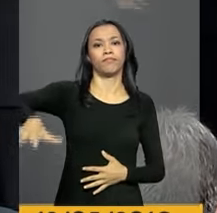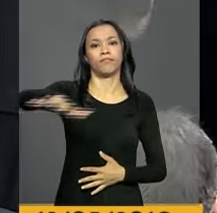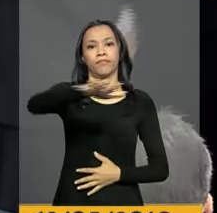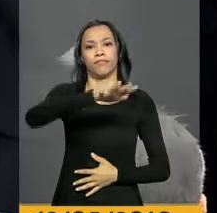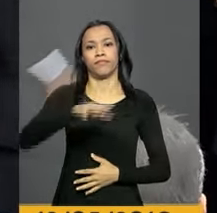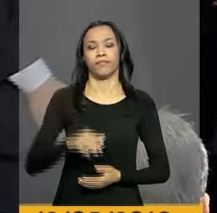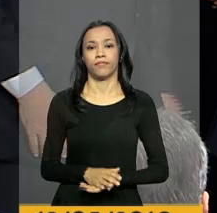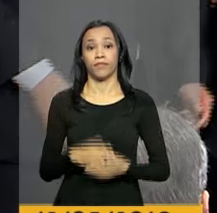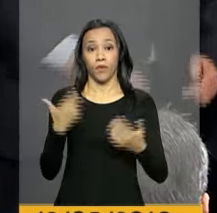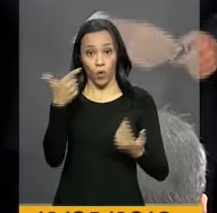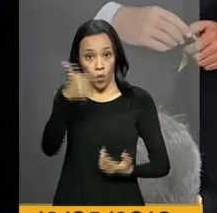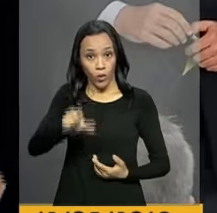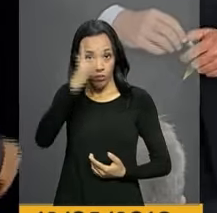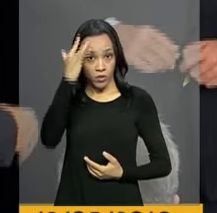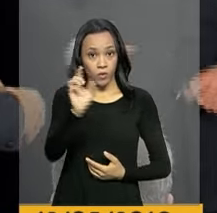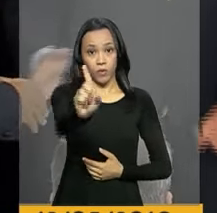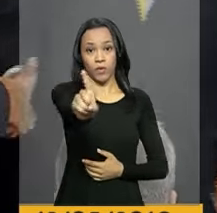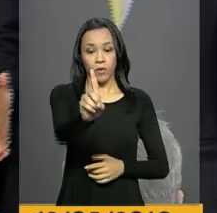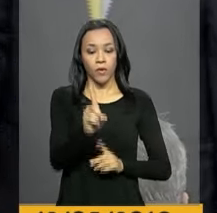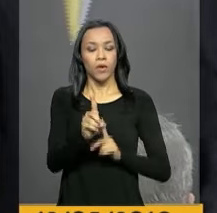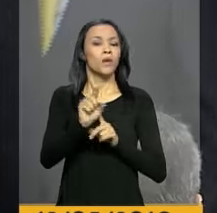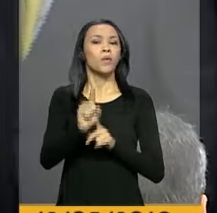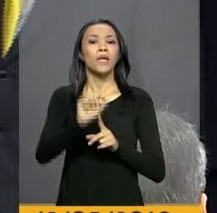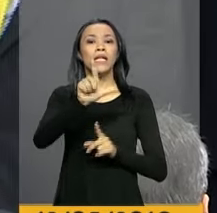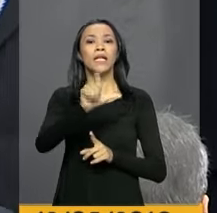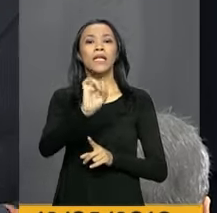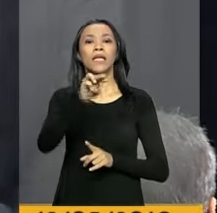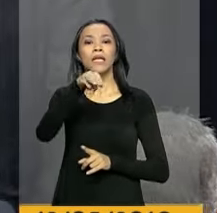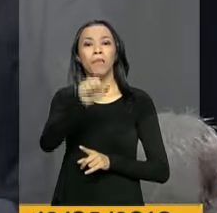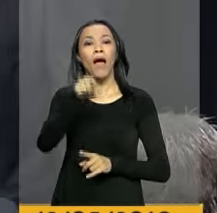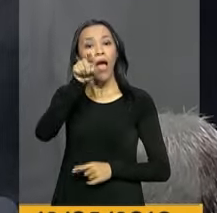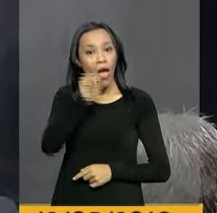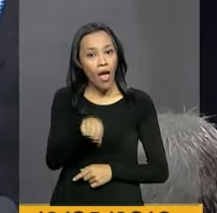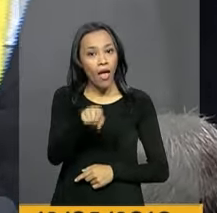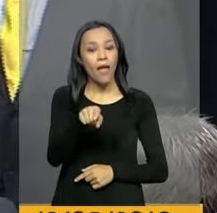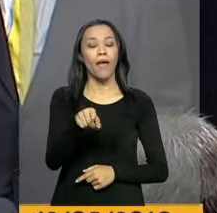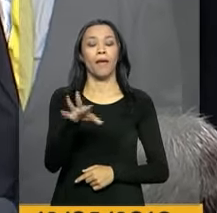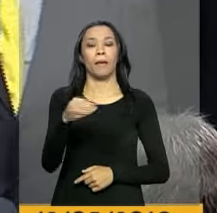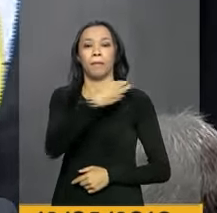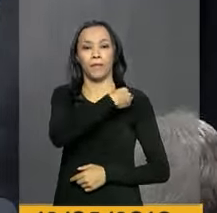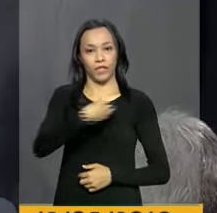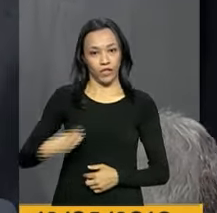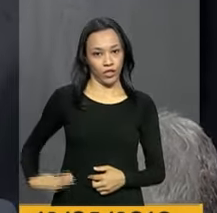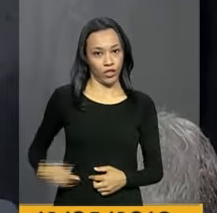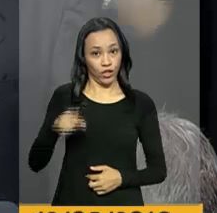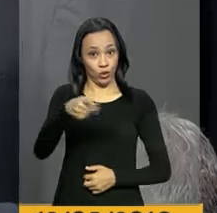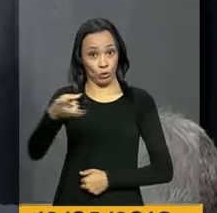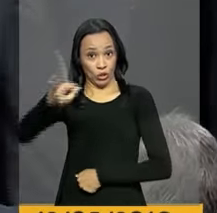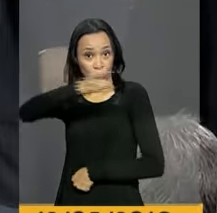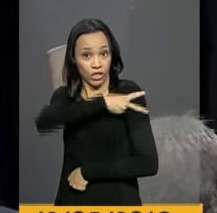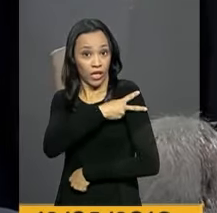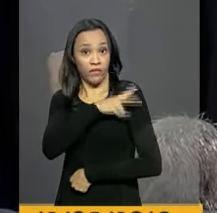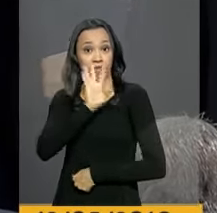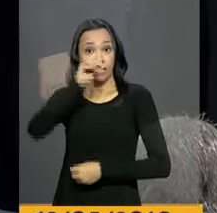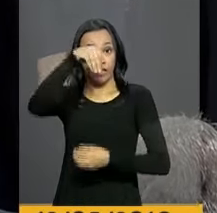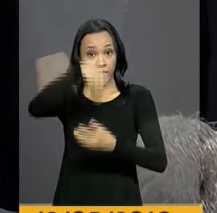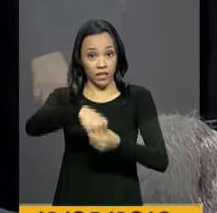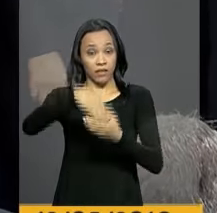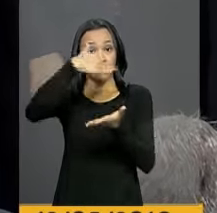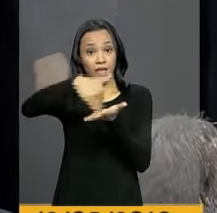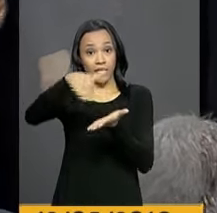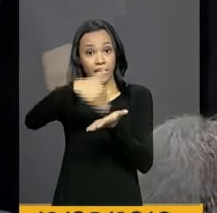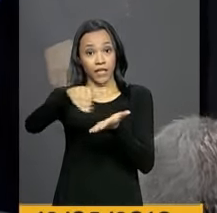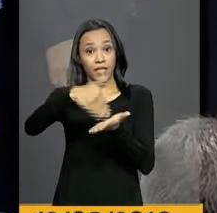Gedel Quadros Vieira Lima, Ministro de Estado, chefe da Secretaria de Governo da Presidência da